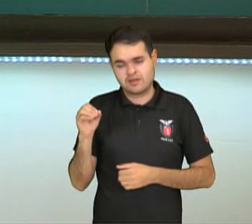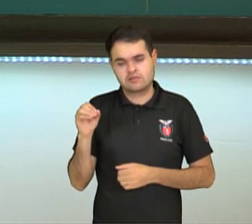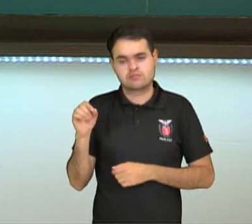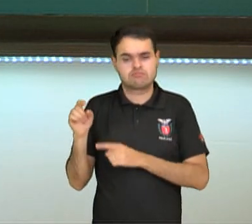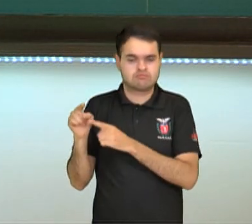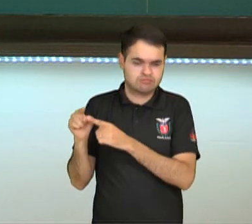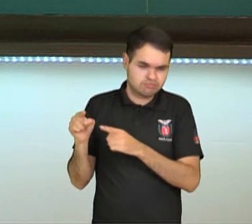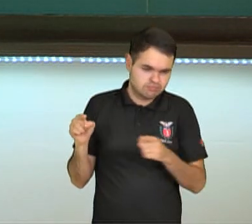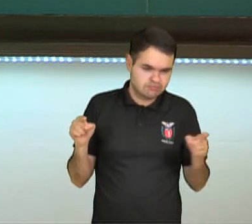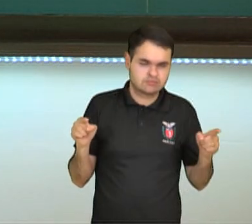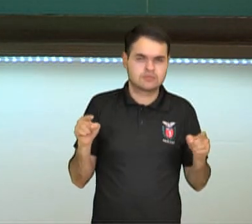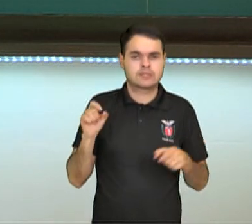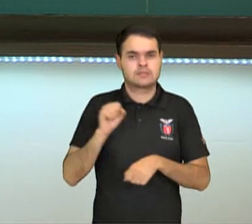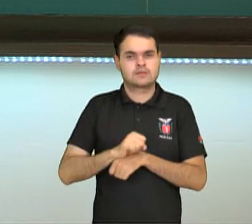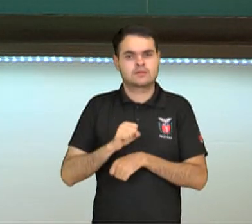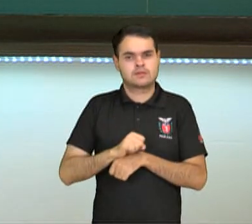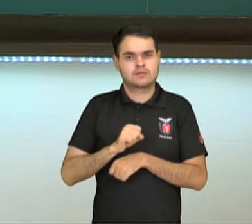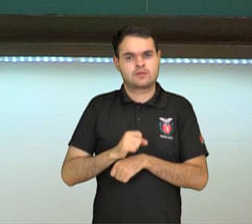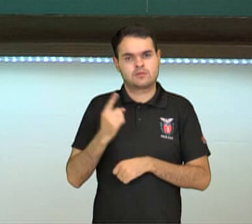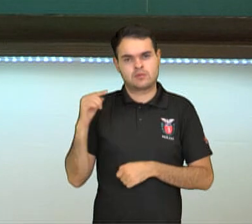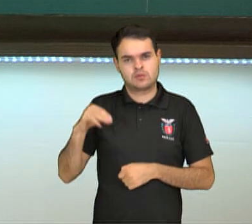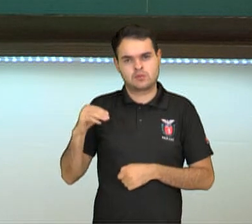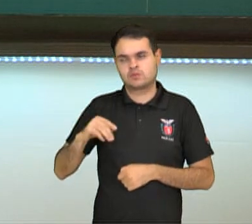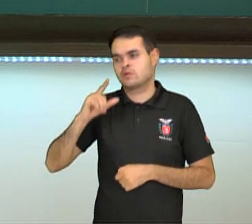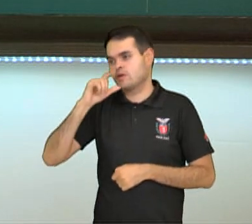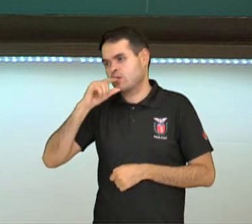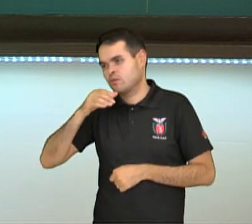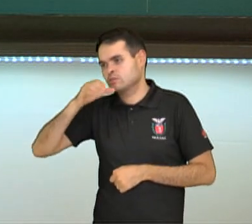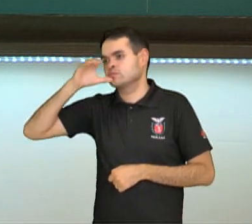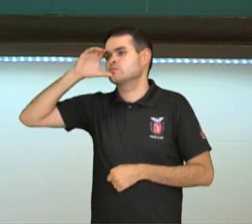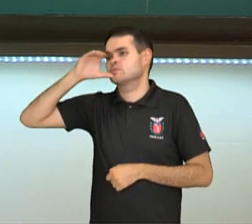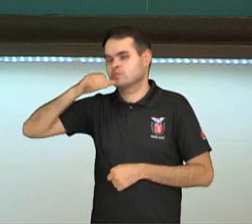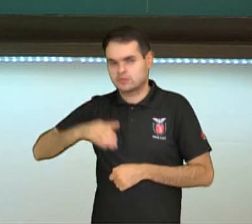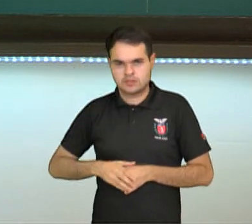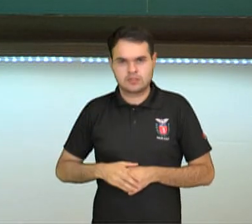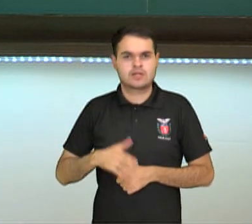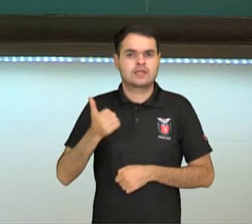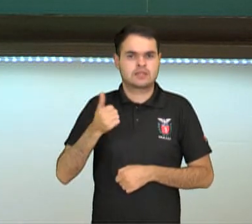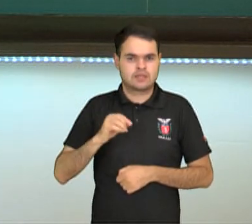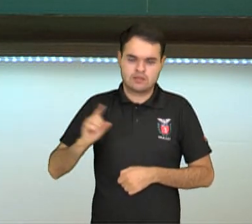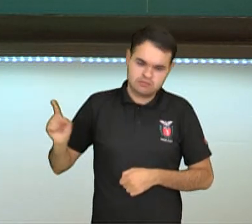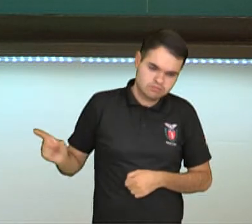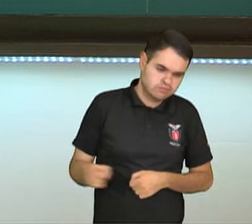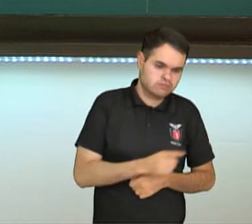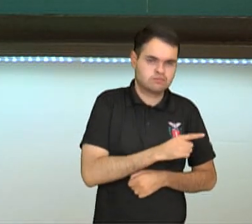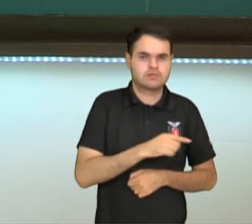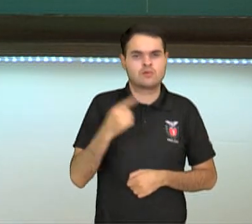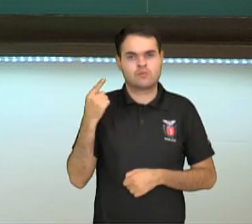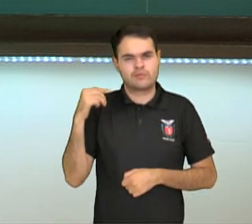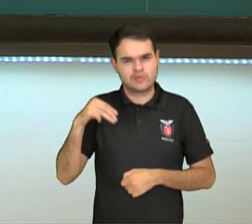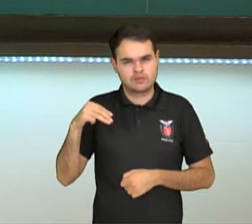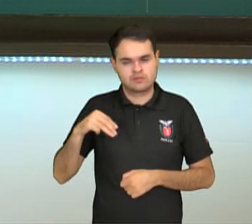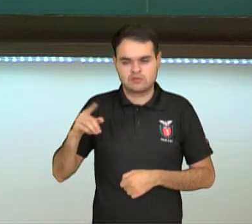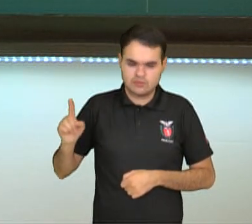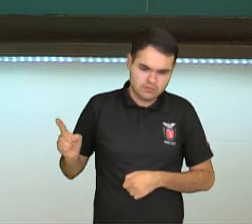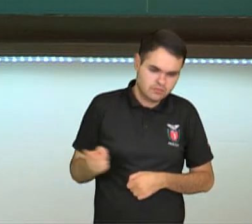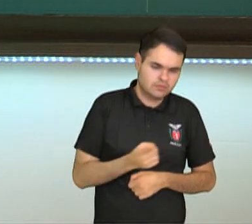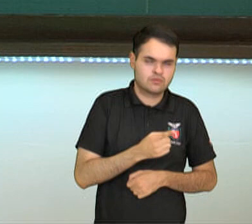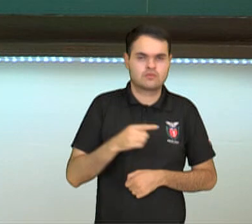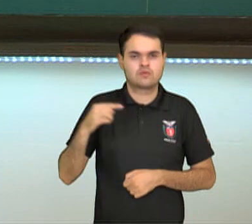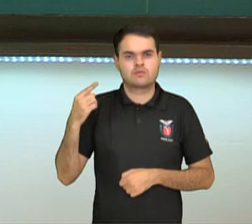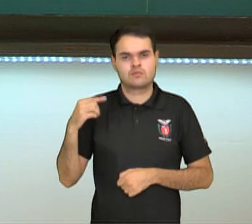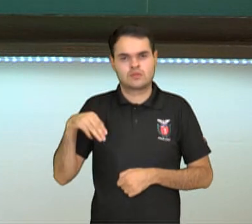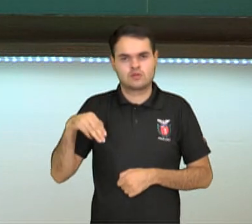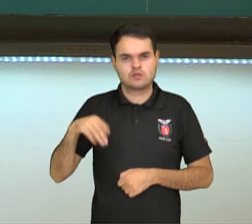dá um intervalinho de 1 minuto, toma uma água, 10, mais ou menos, novamente 1 minuto, tá? Esse intervalo é para o